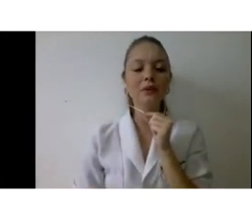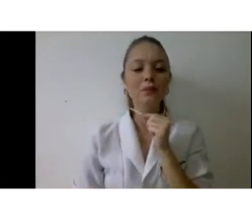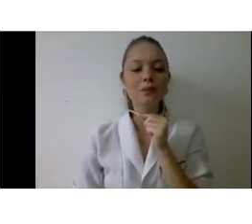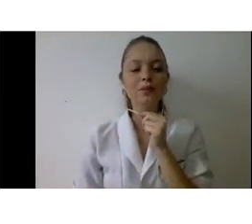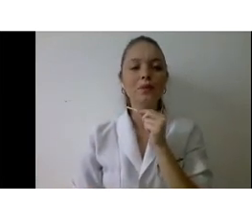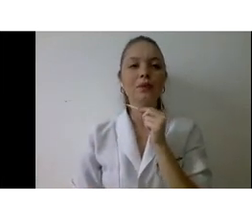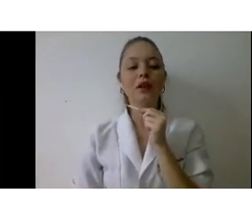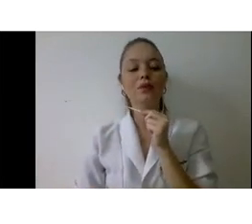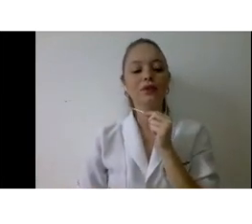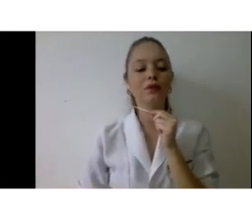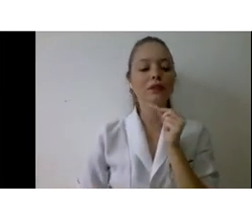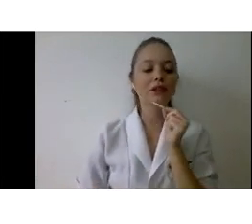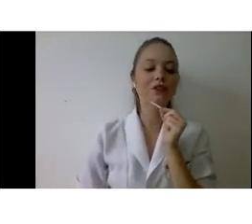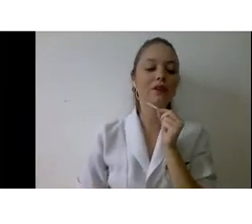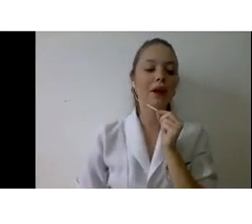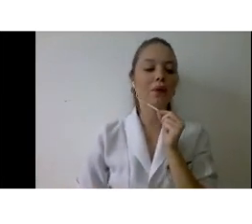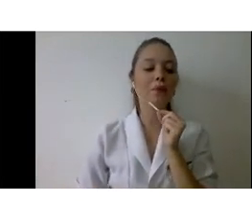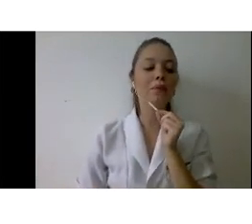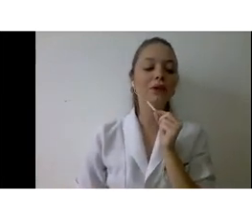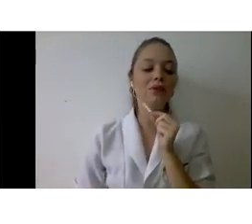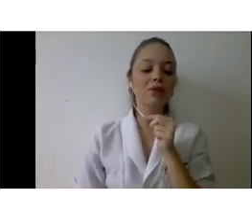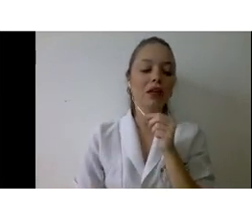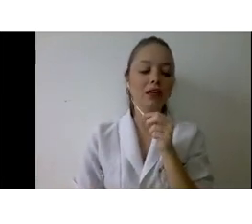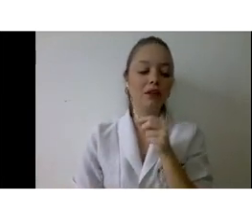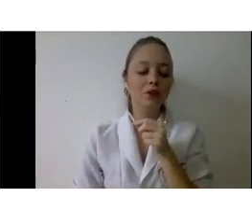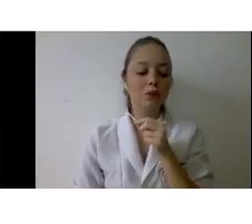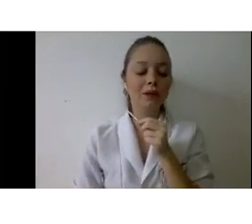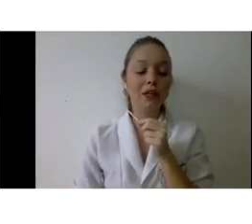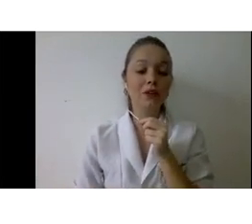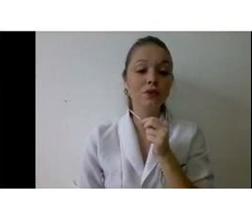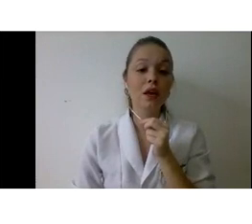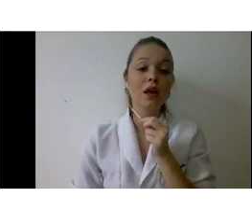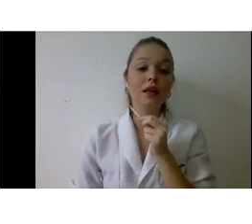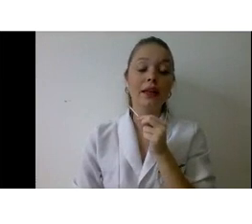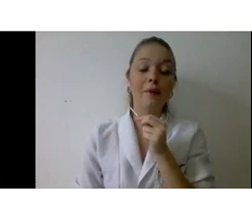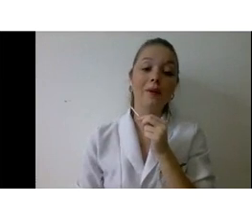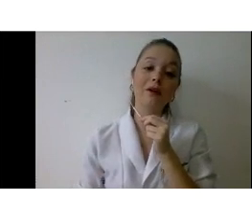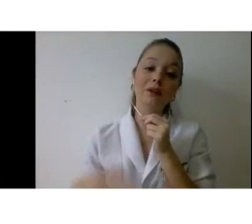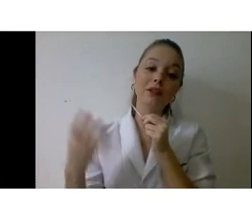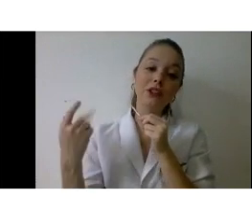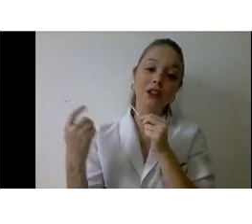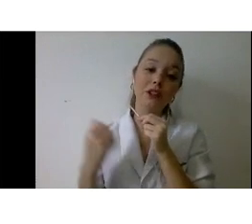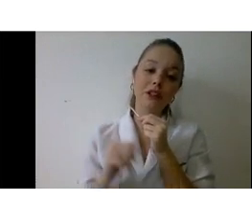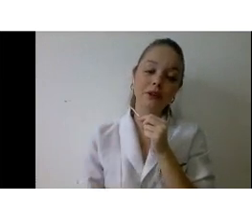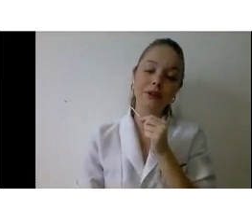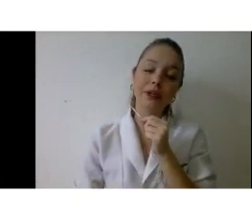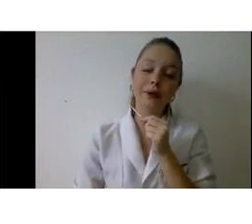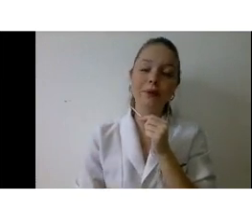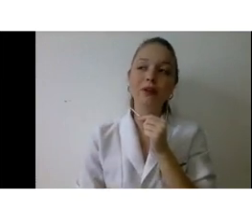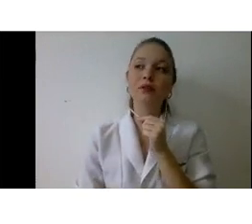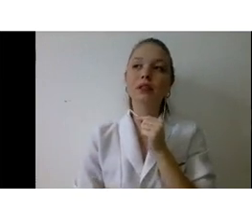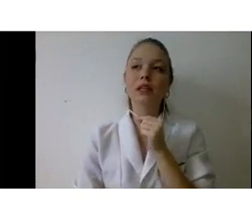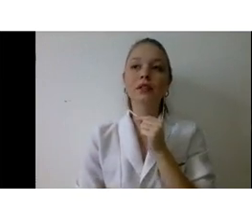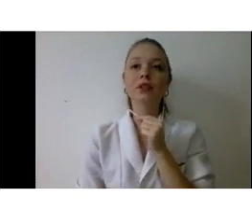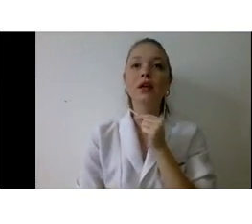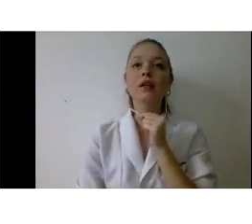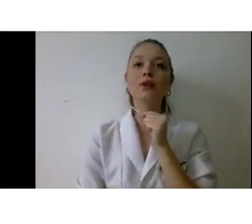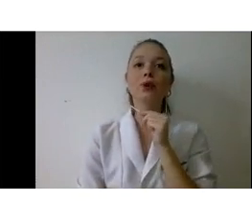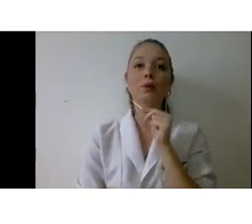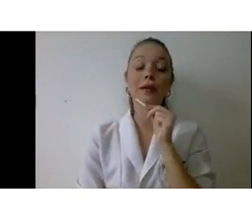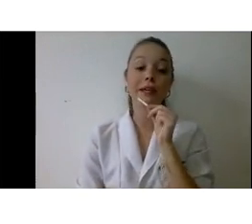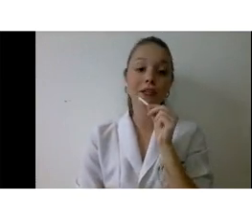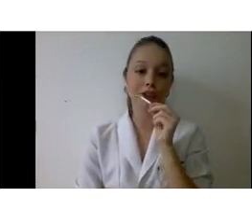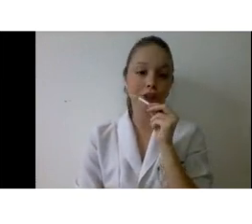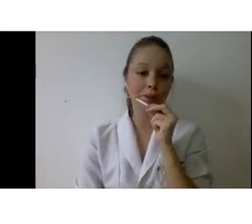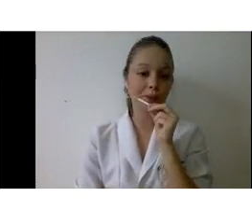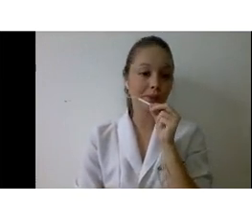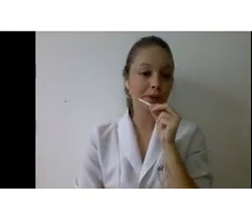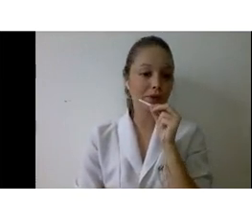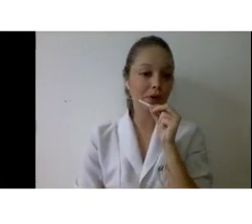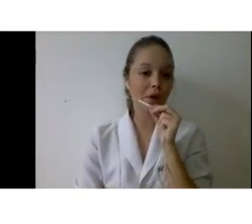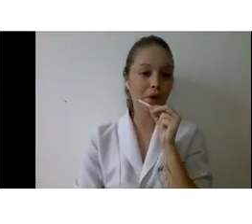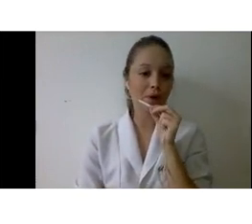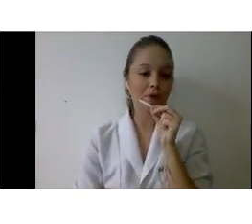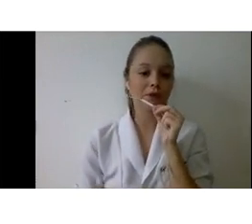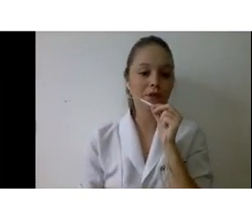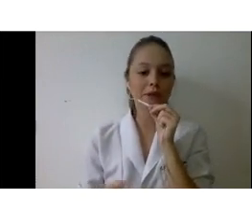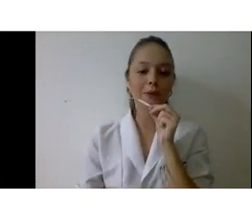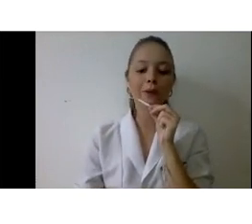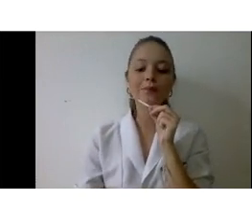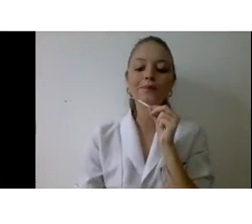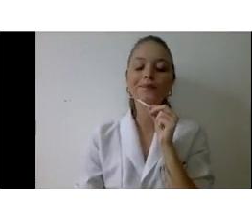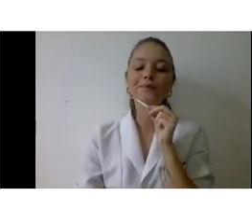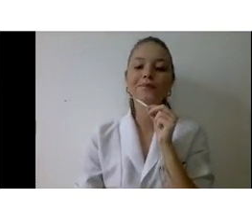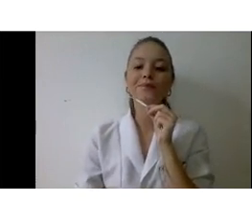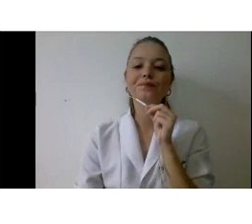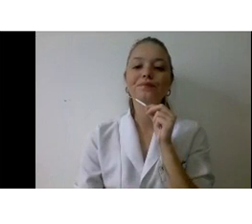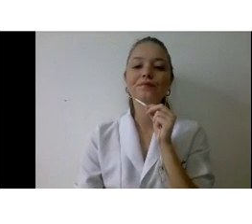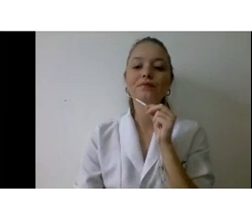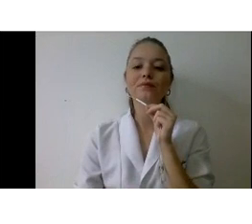coisas, ok? Então, se vocês tiverem alguma dúvida ainda sobre isso, tem uma aula antiga que eu dei para vocês sobre kit de primeiro socorro,